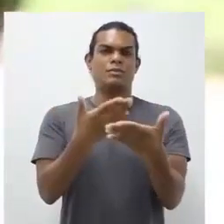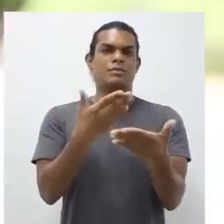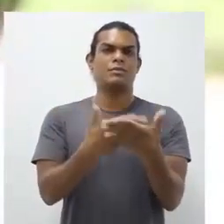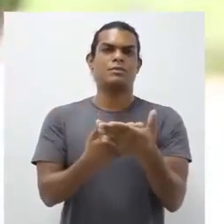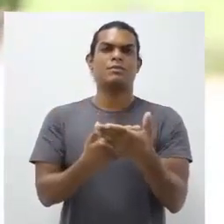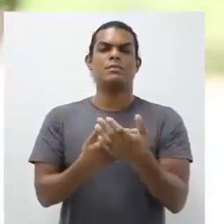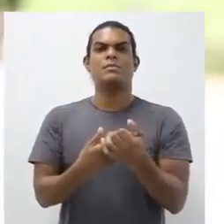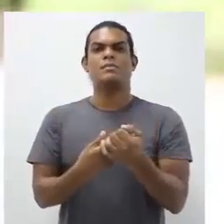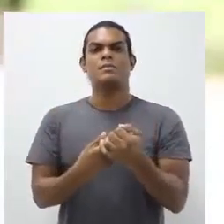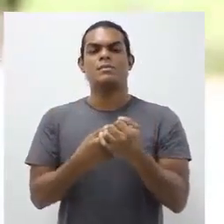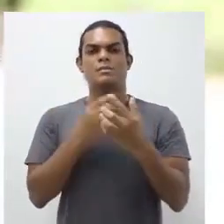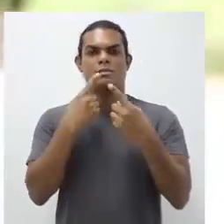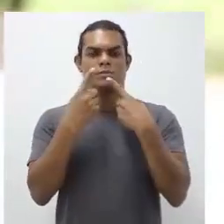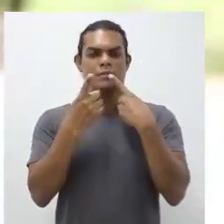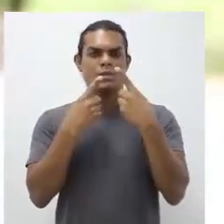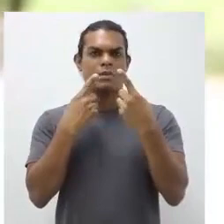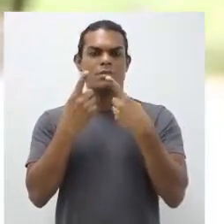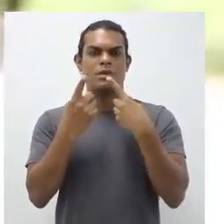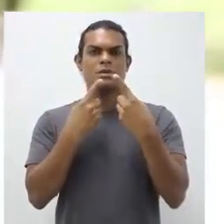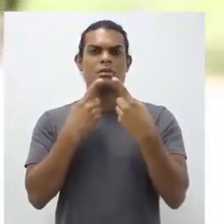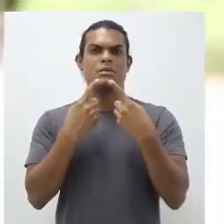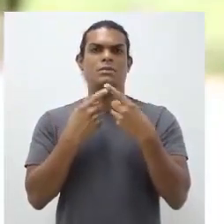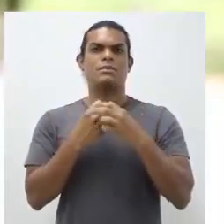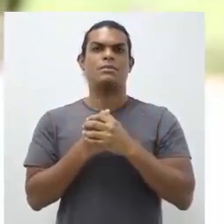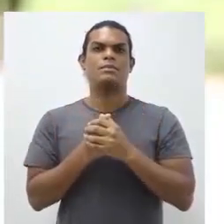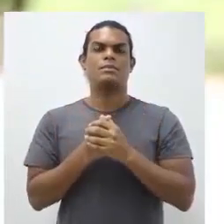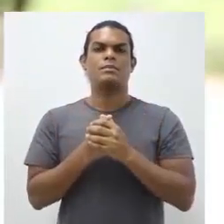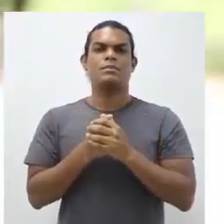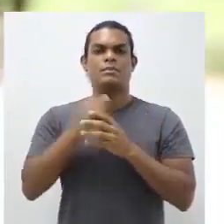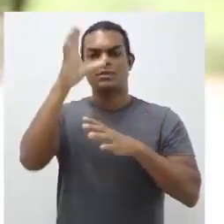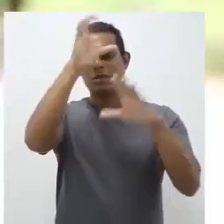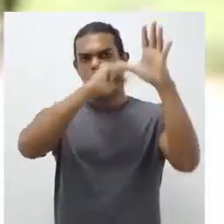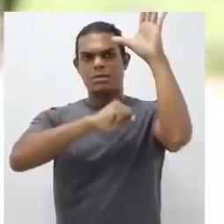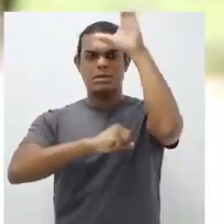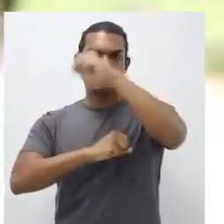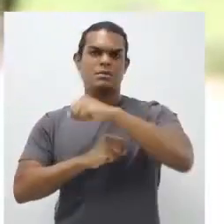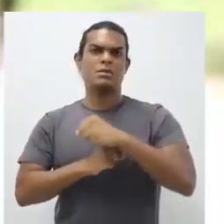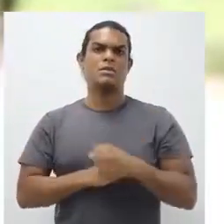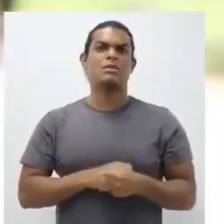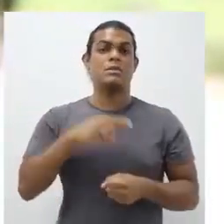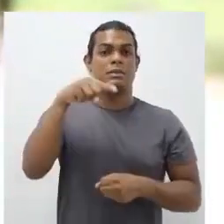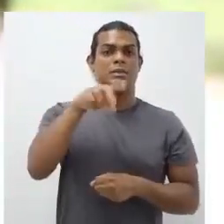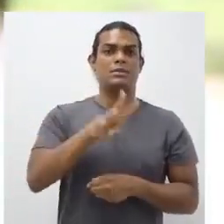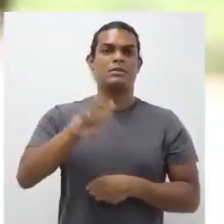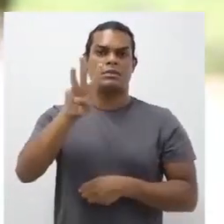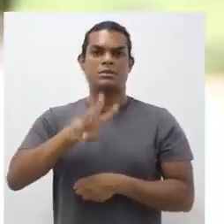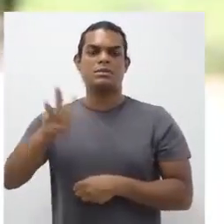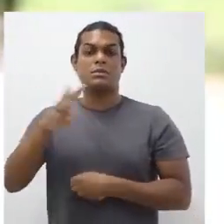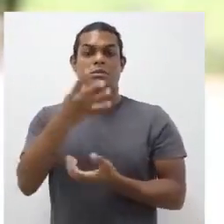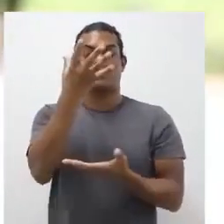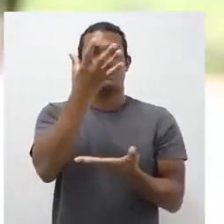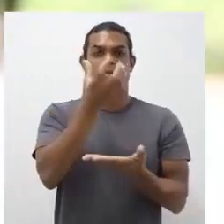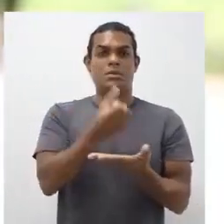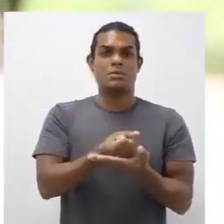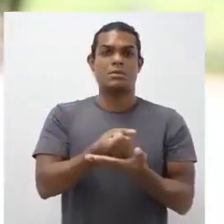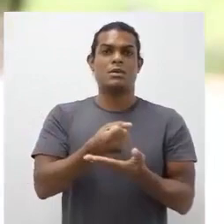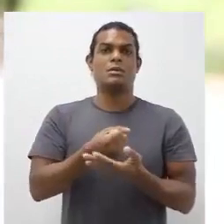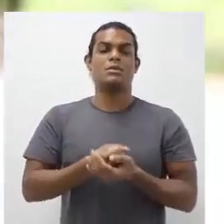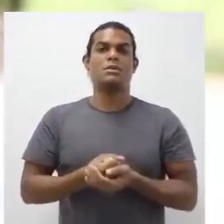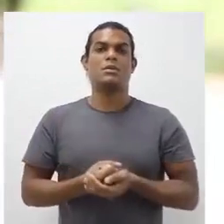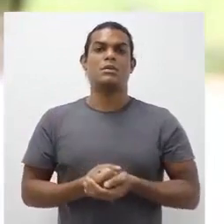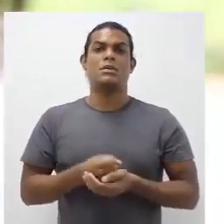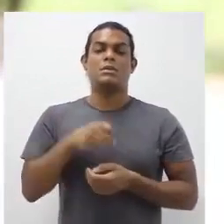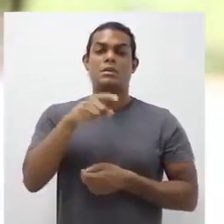que debatem diretamente a aprendizagem, que está lá na rede, quando você baixa